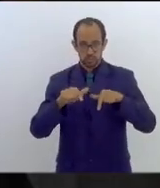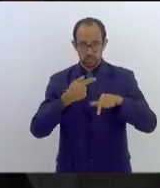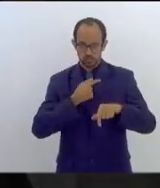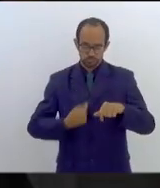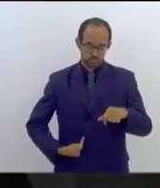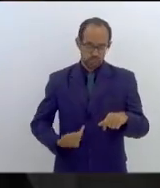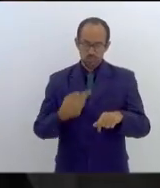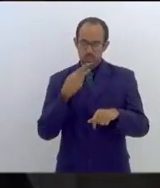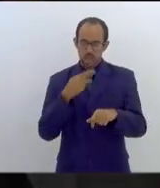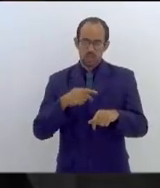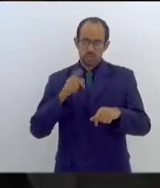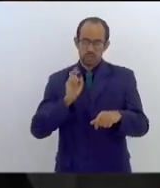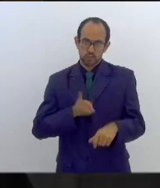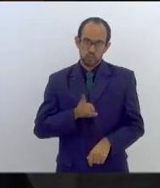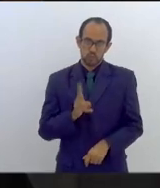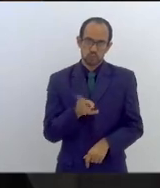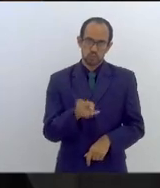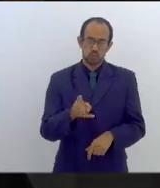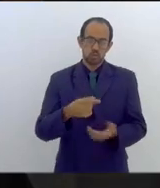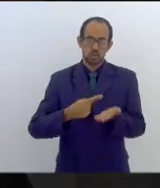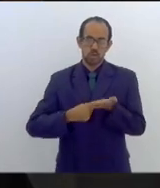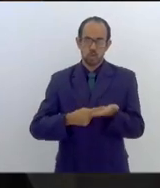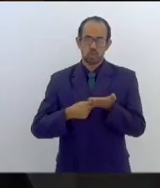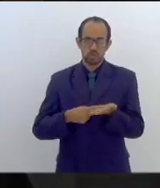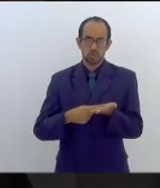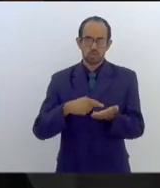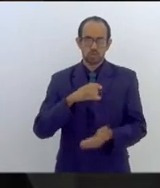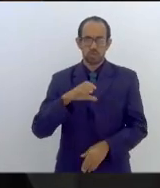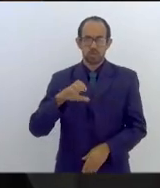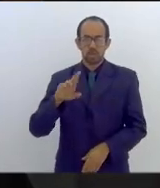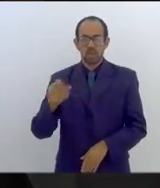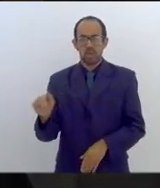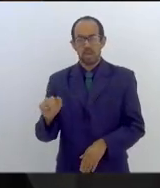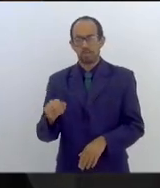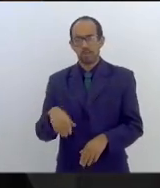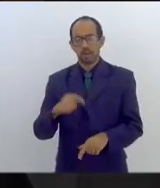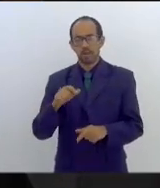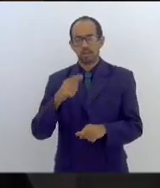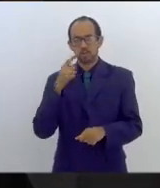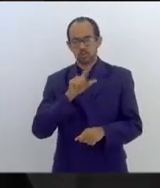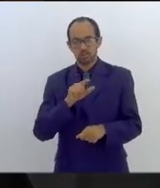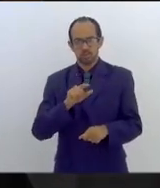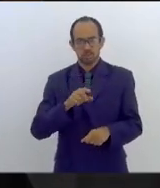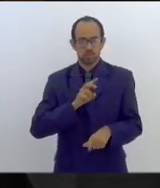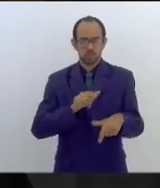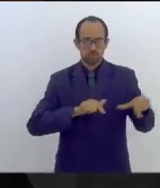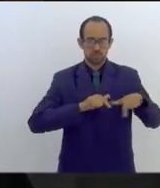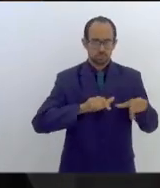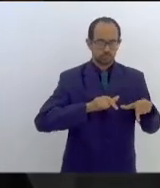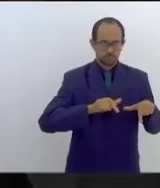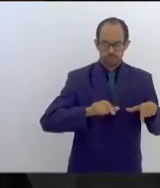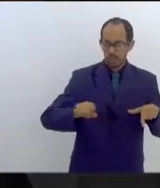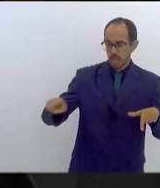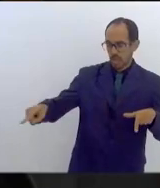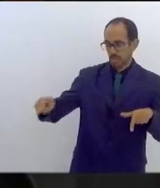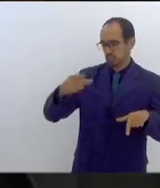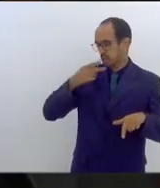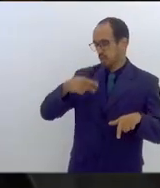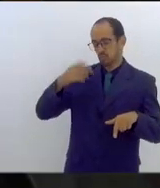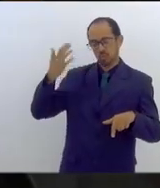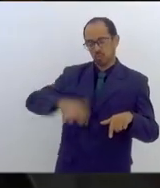a gente segue negociando com a CCR para a CCR dar continuidade. A CCR dizia, nós não queremos dar